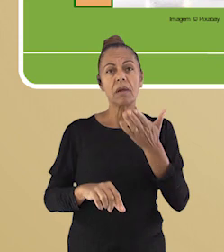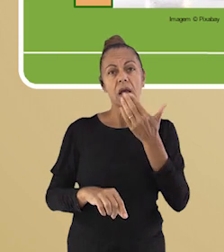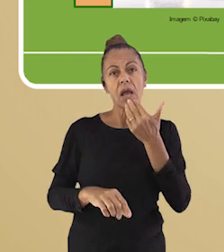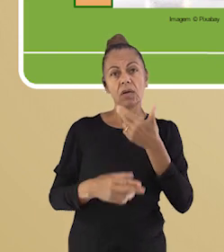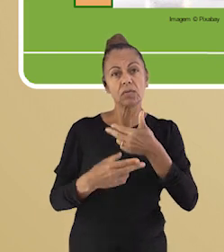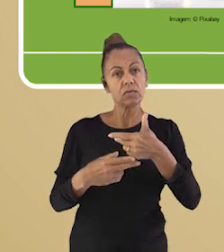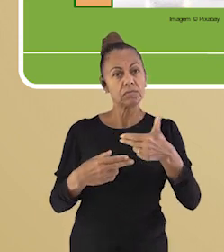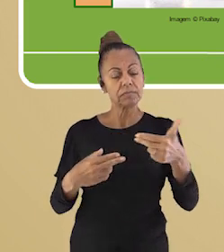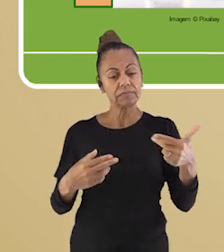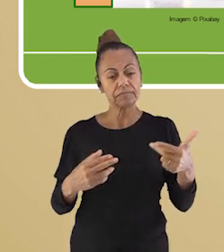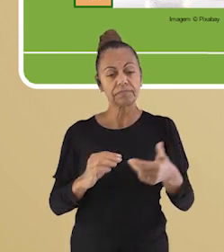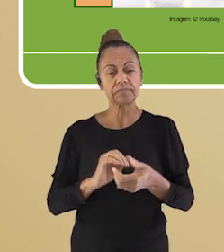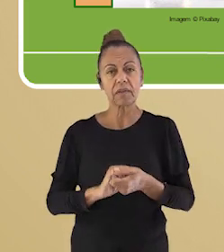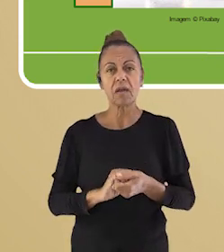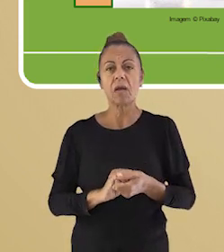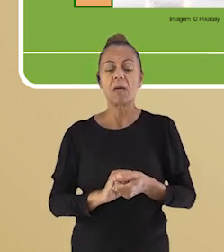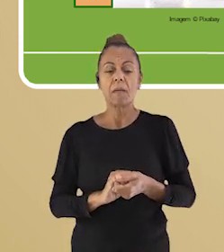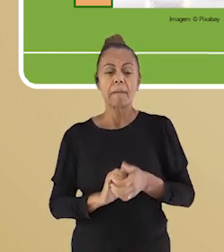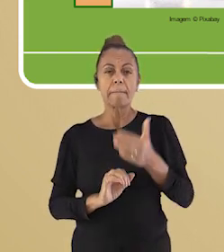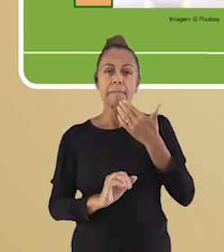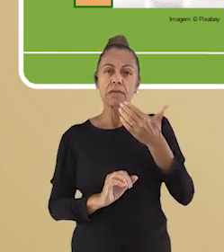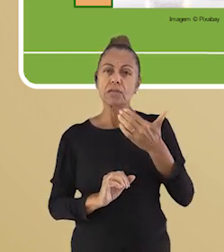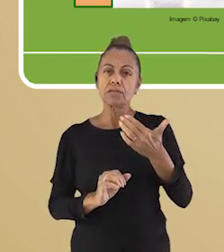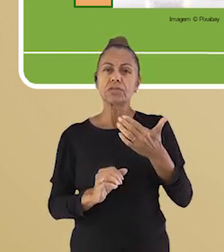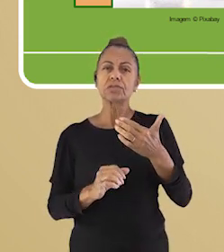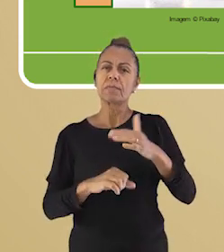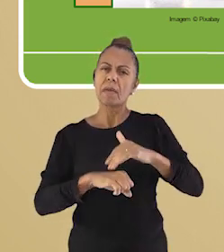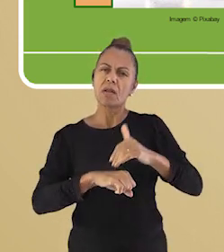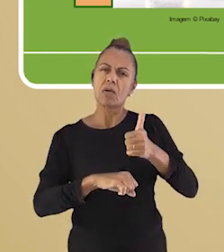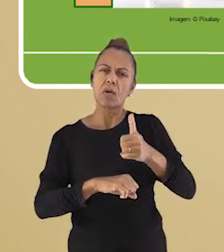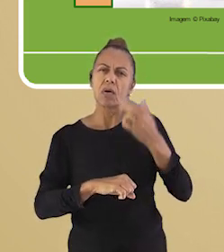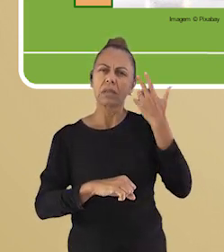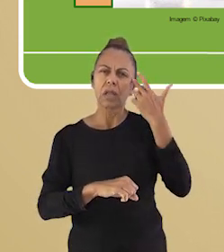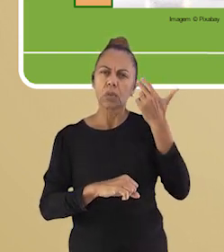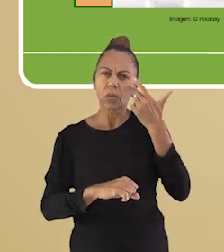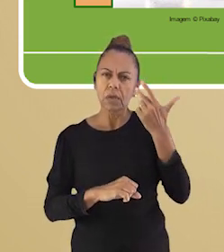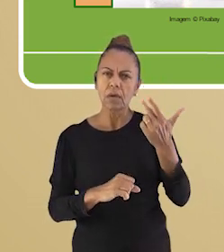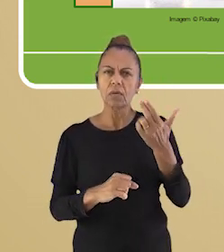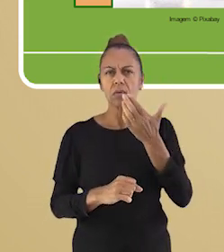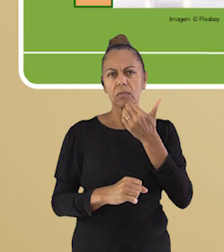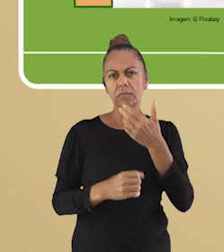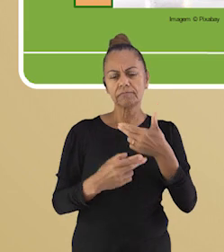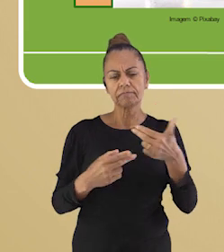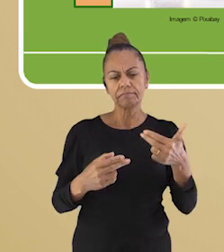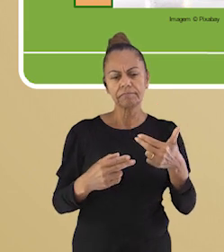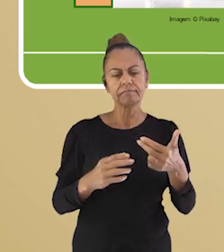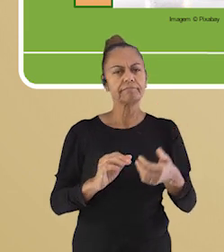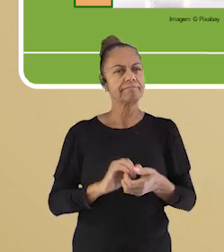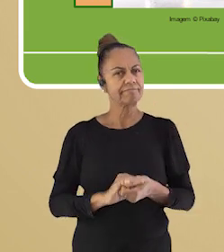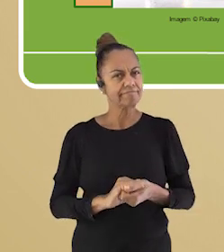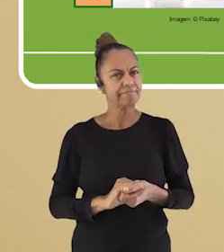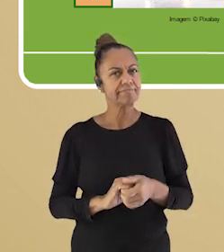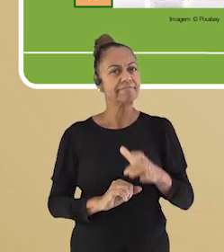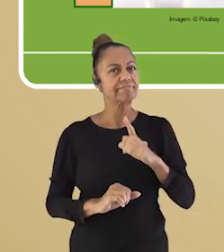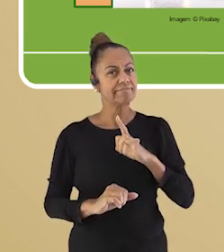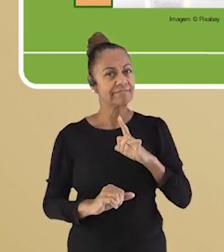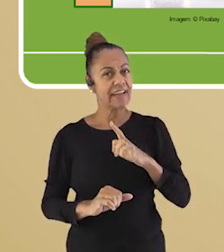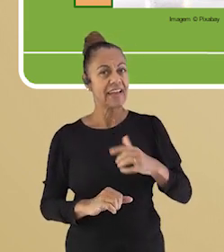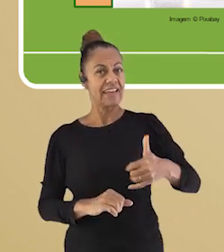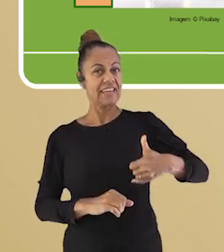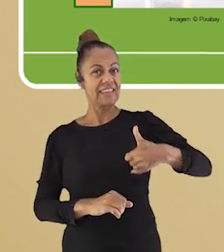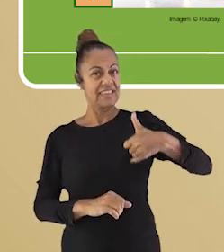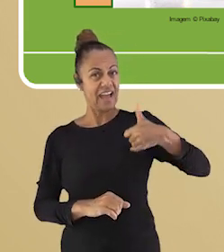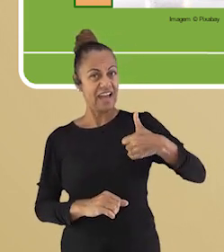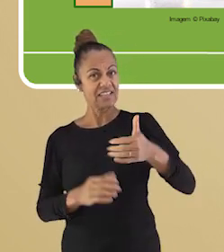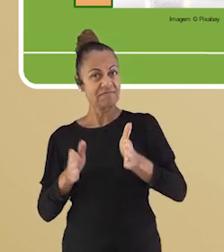hora de montar uma refeição. Opte em consumir o que for natural. E vocês sabiam que para cada faixa etária